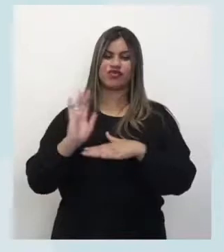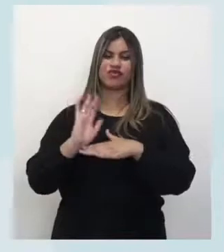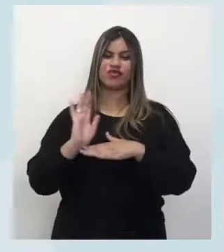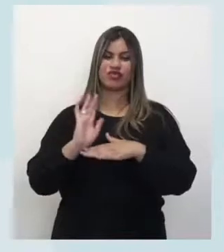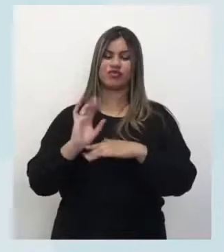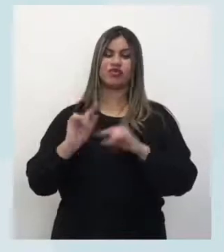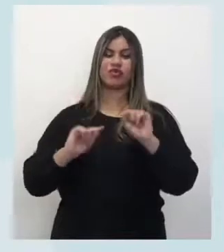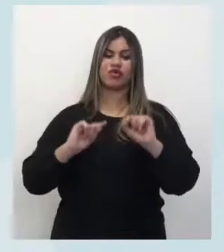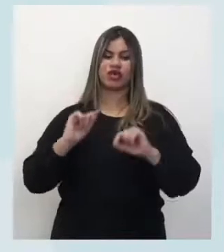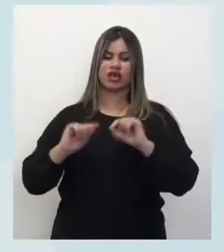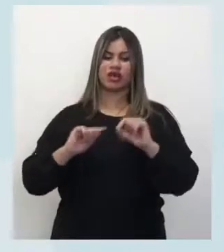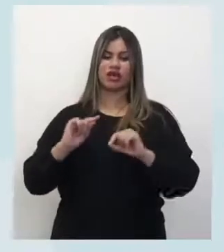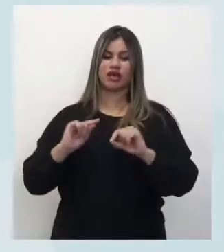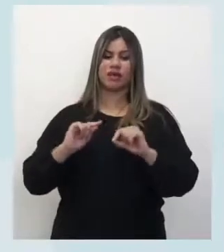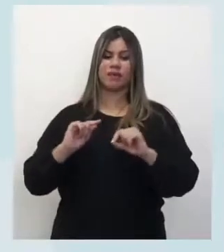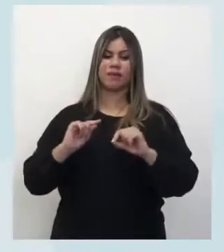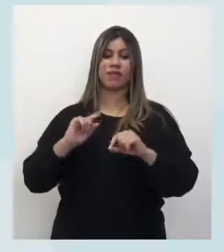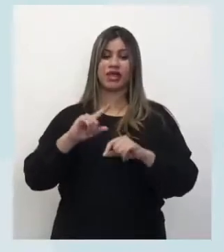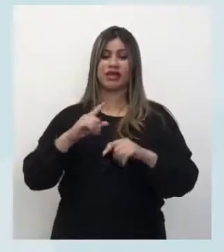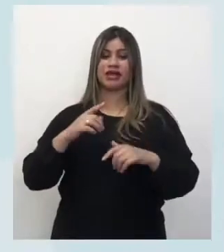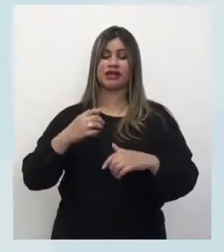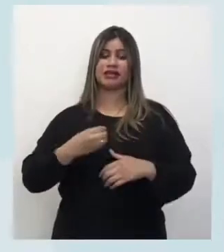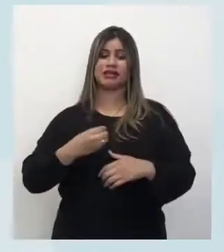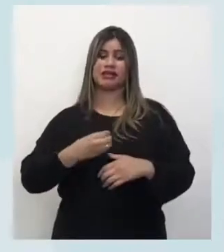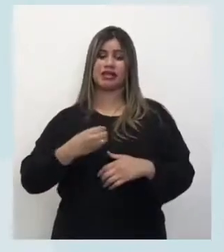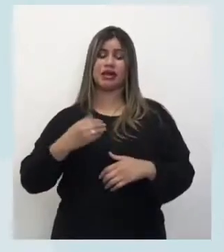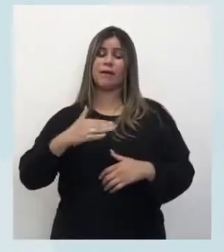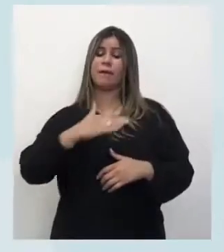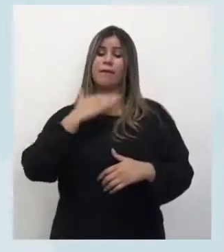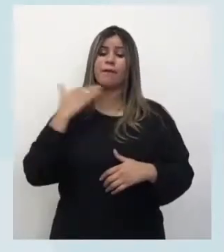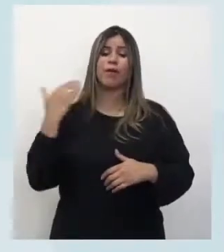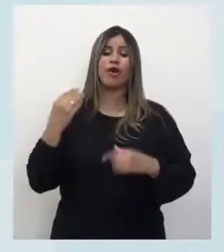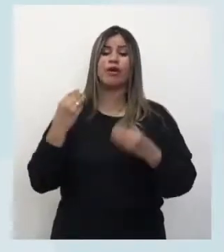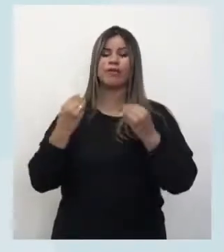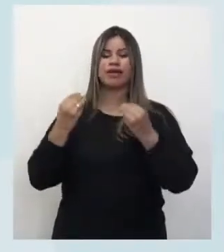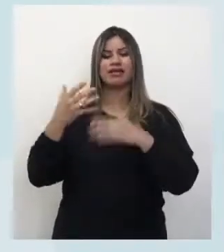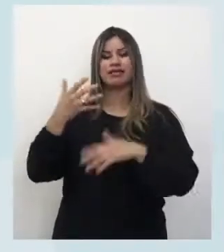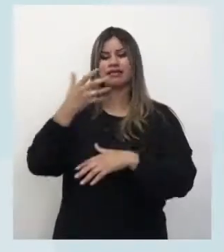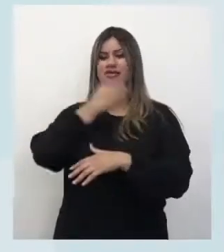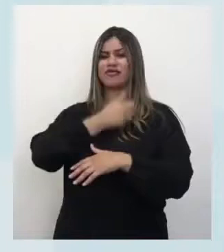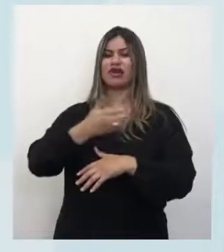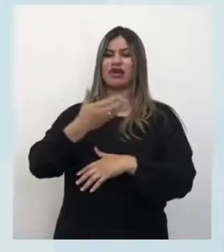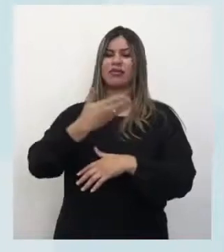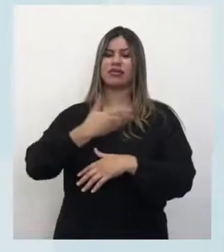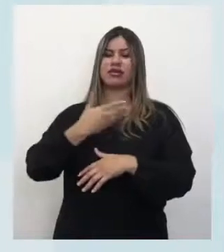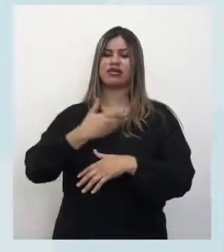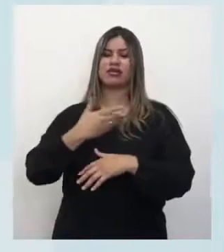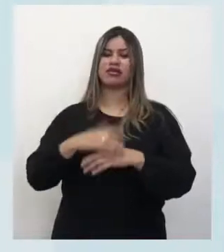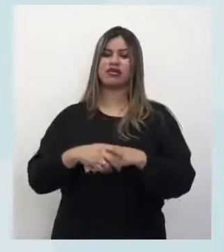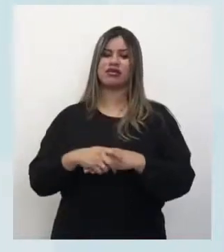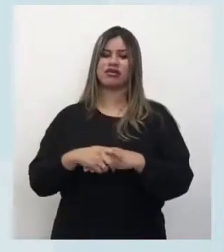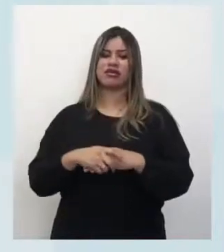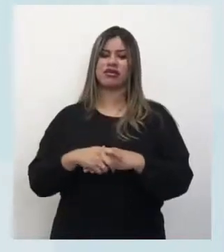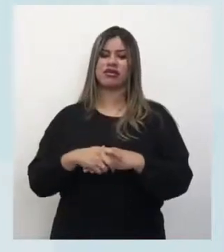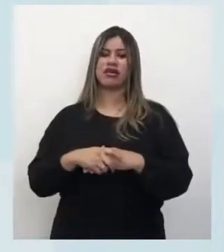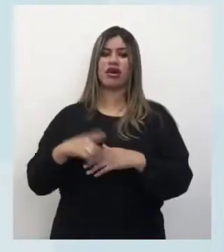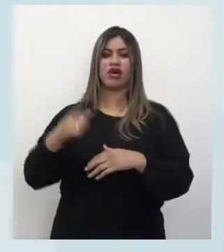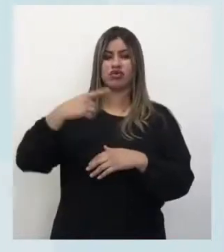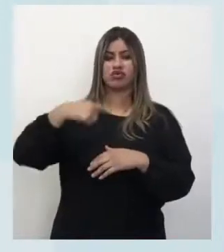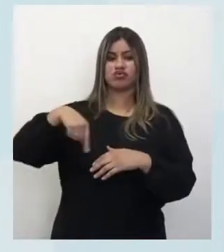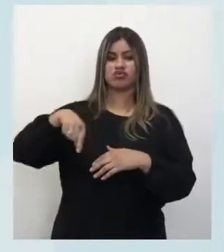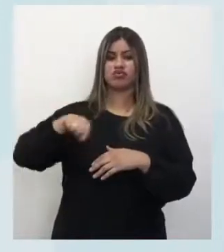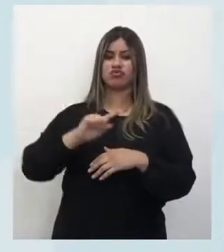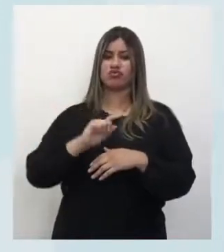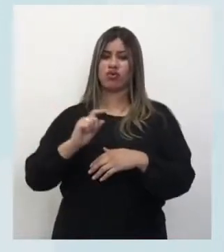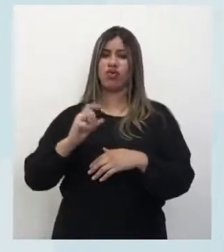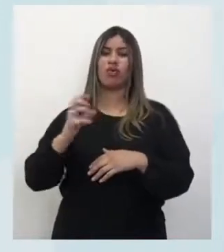Galáxia, quando o Groot dá a vida para salvar os seus amigos, um pouquinho antes ele vai falar, nós somos Groot.